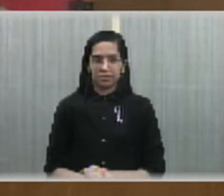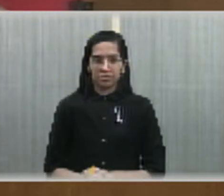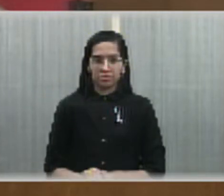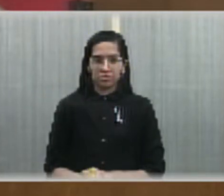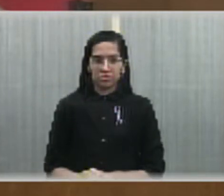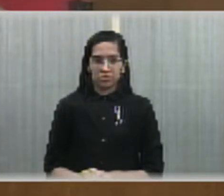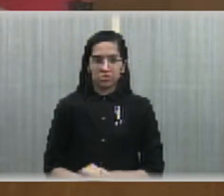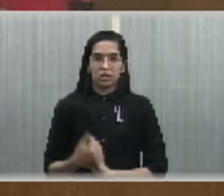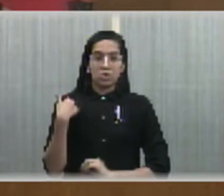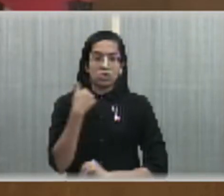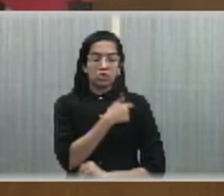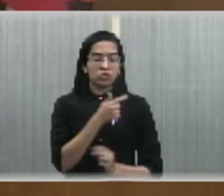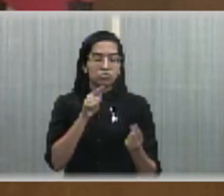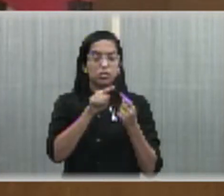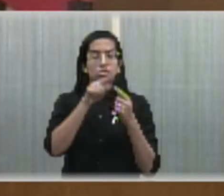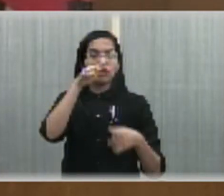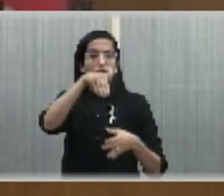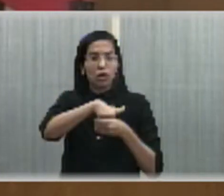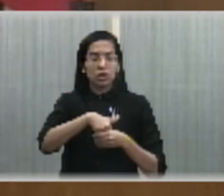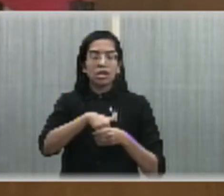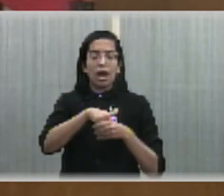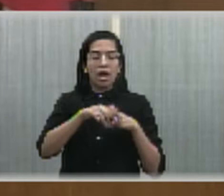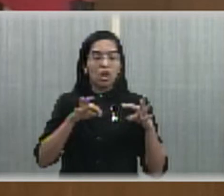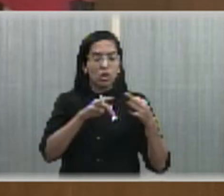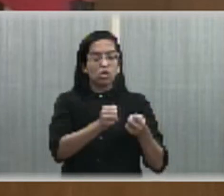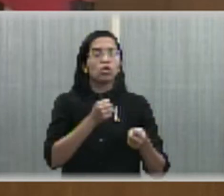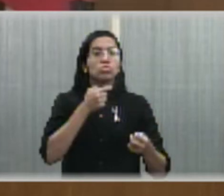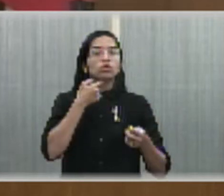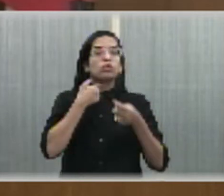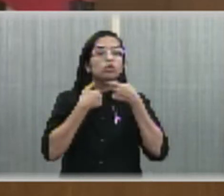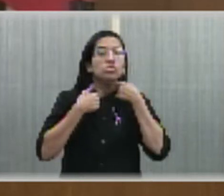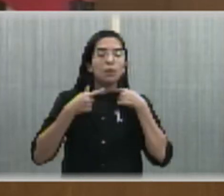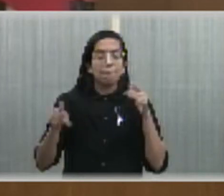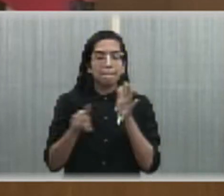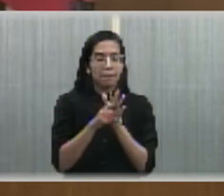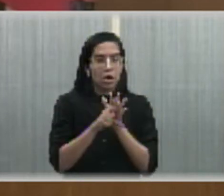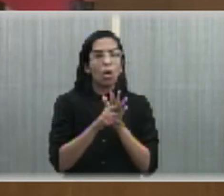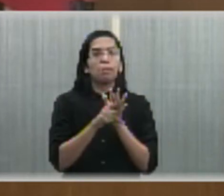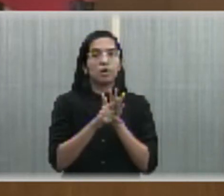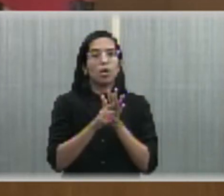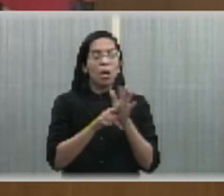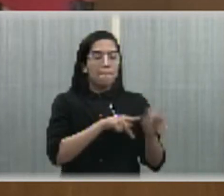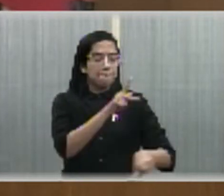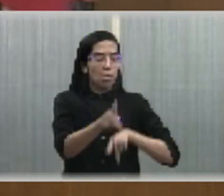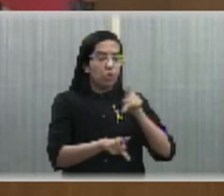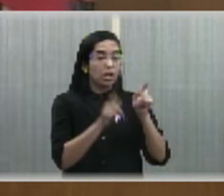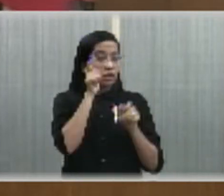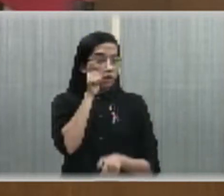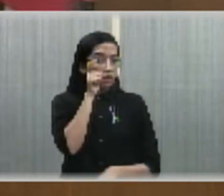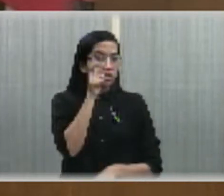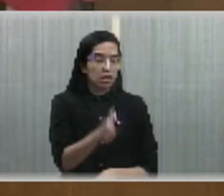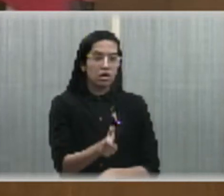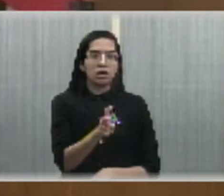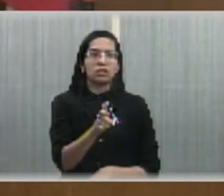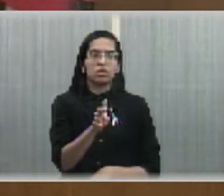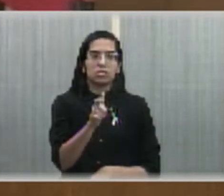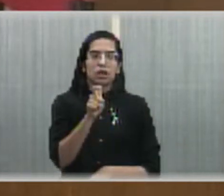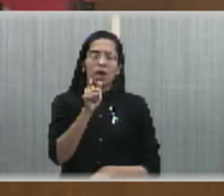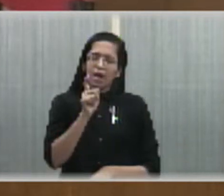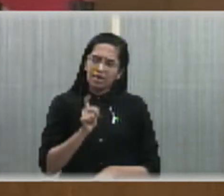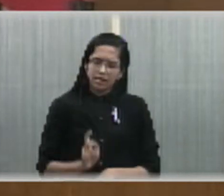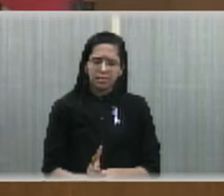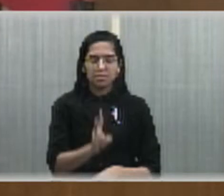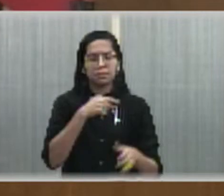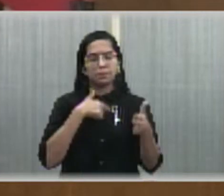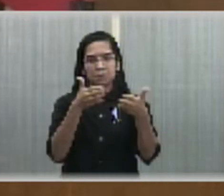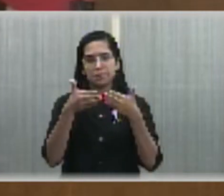para nós votarmos matérias de interesse do estado do Piauí, dos parlamentares, da população. Isso é a solicitação que eu sempre faço